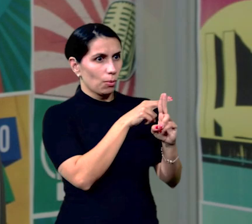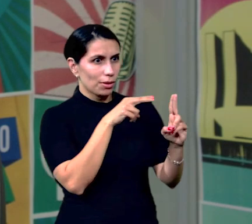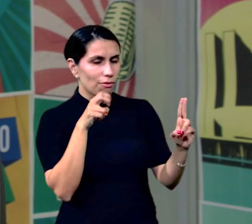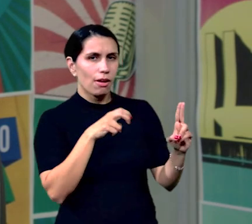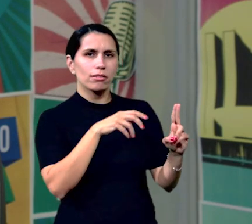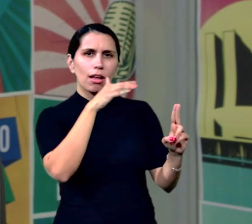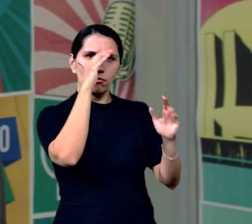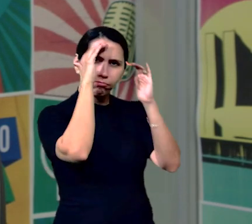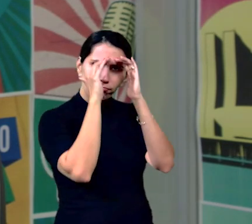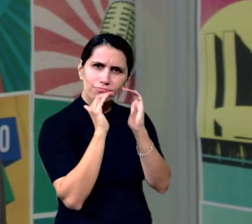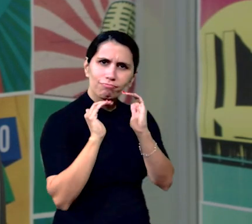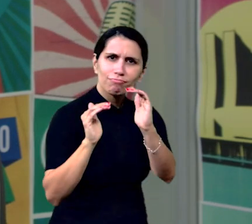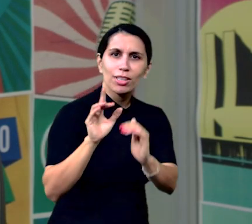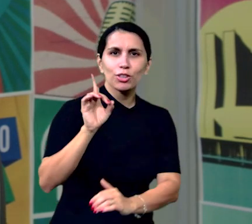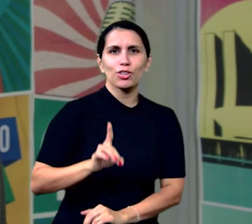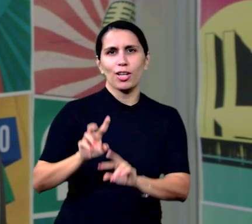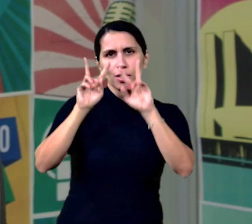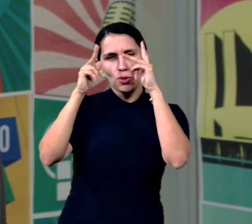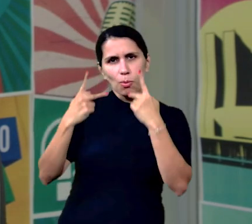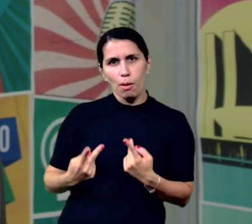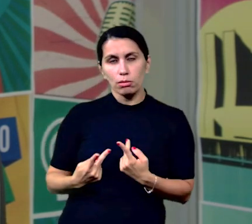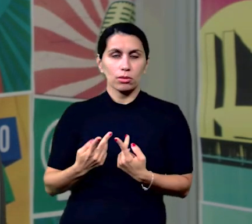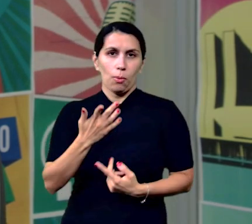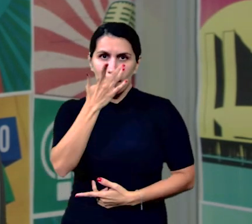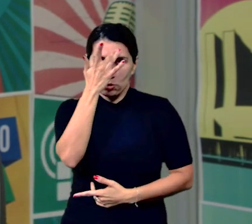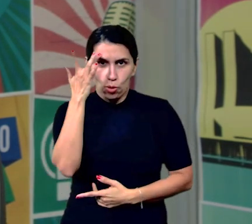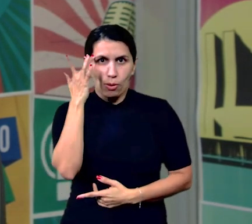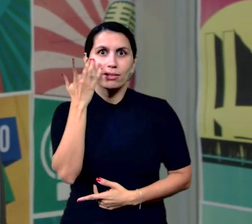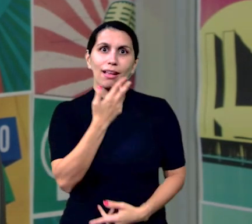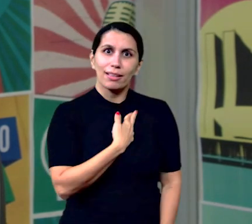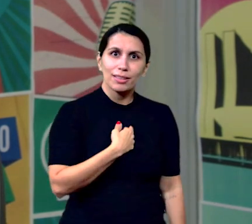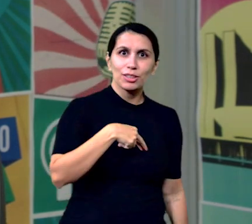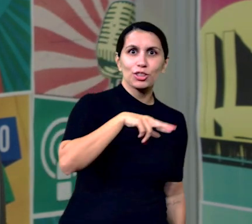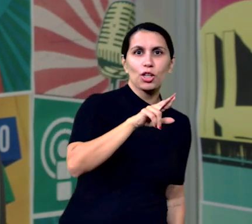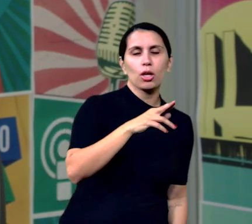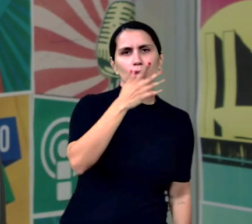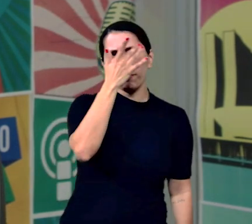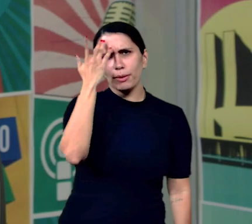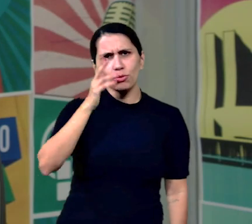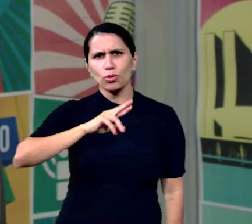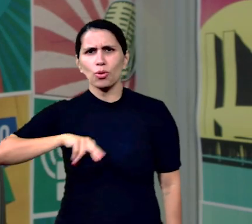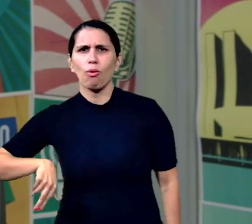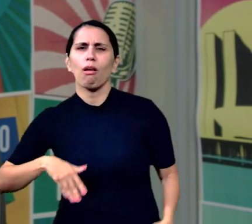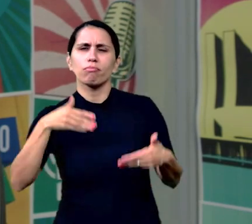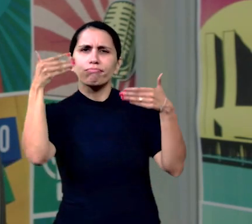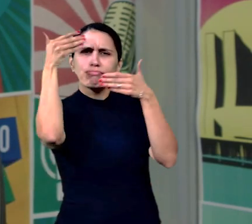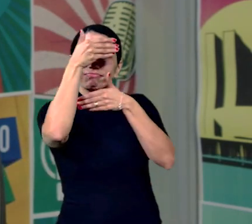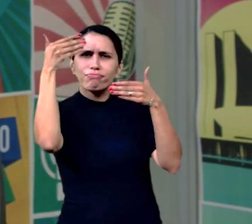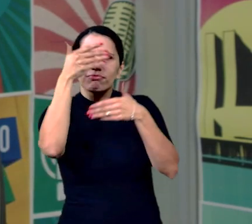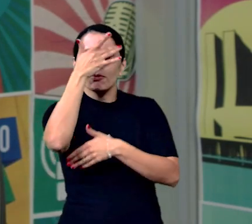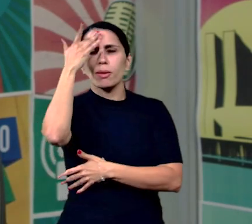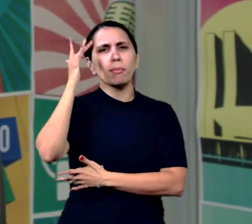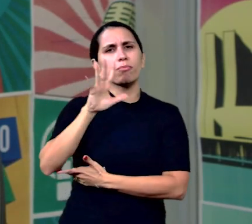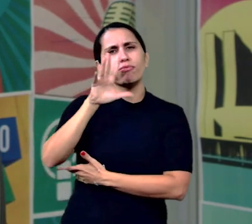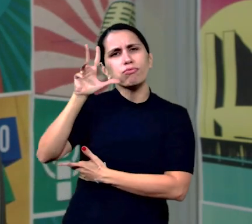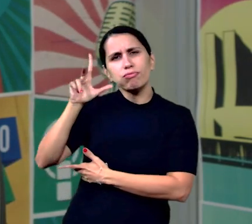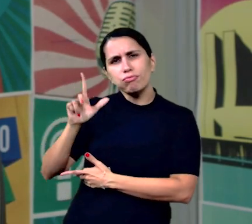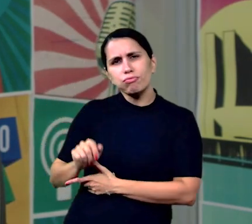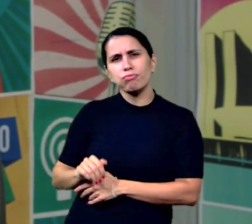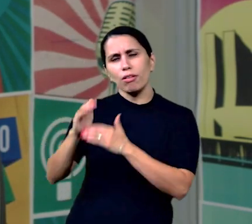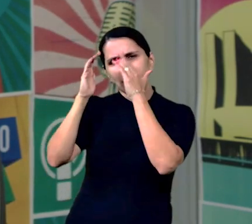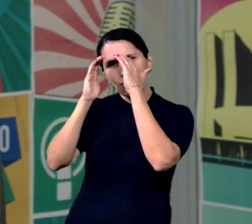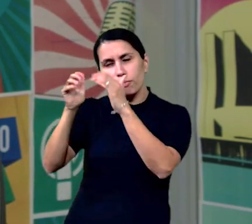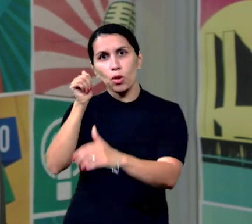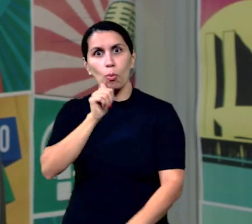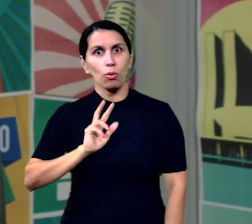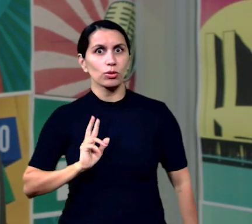direitos humanos significa que pessoas religiosas, não religiosas, muçulmanos, cristãos, afro-religiosos,